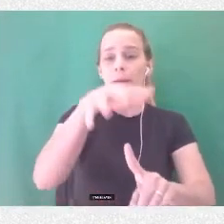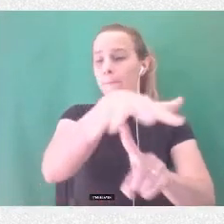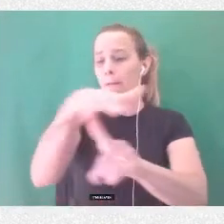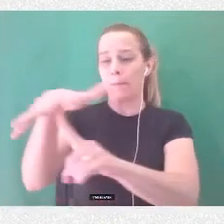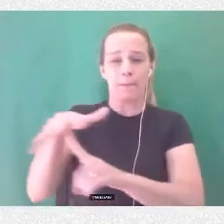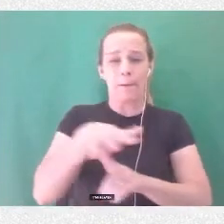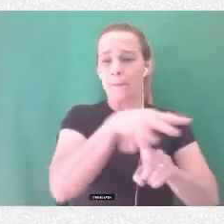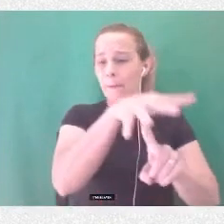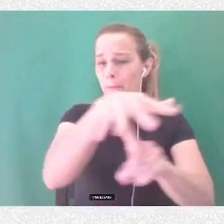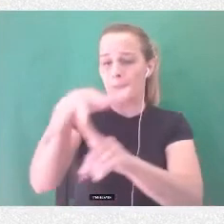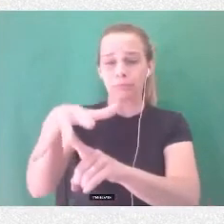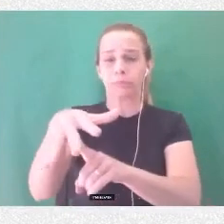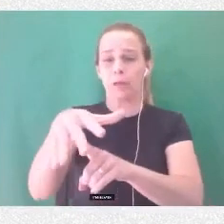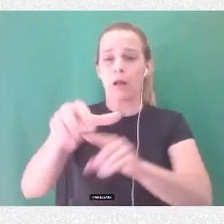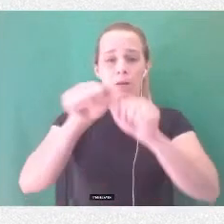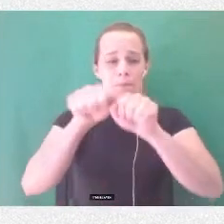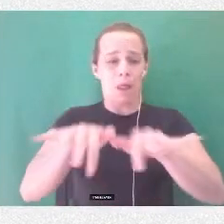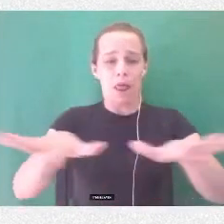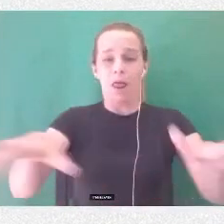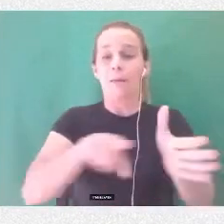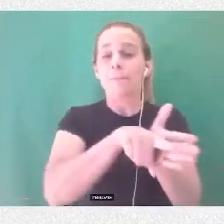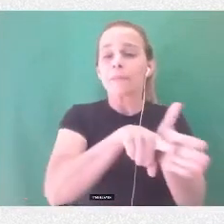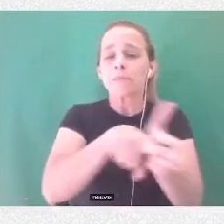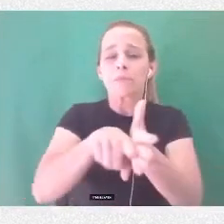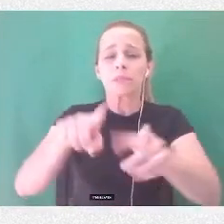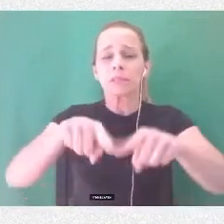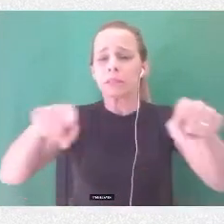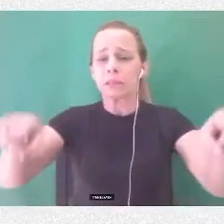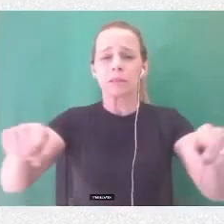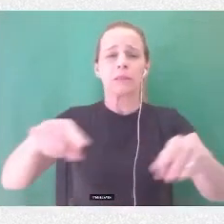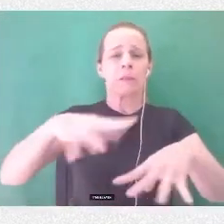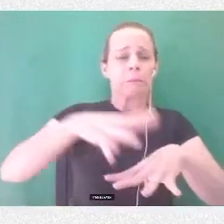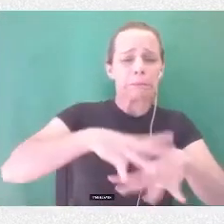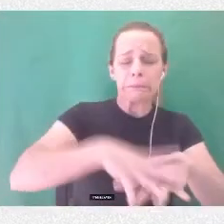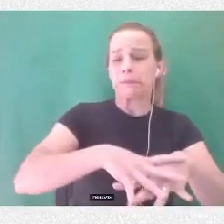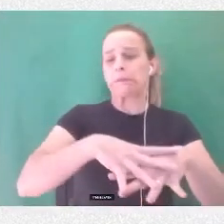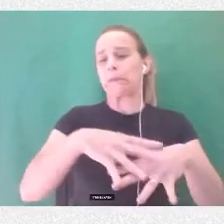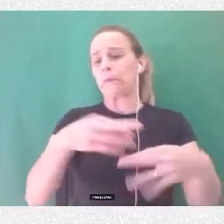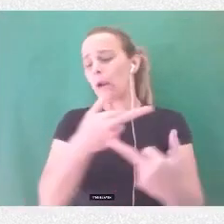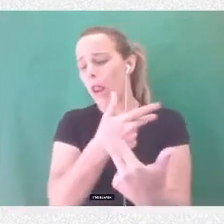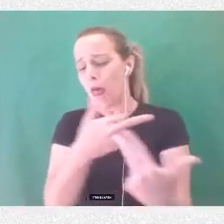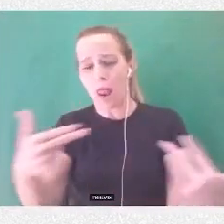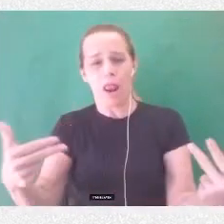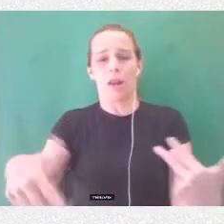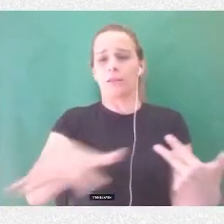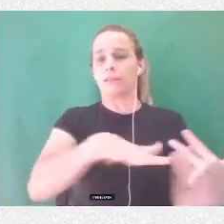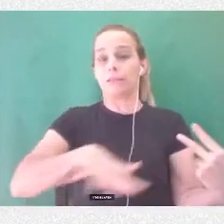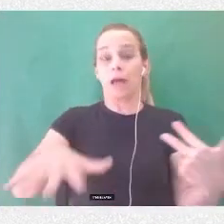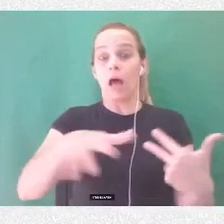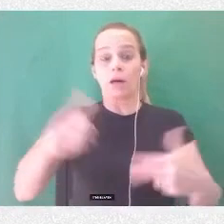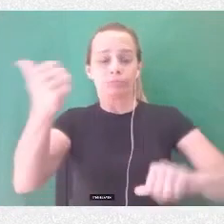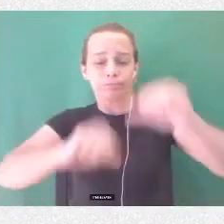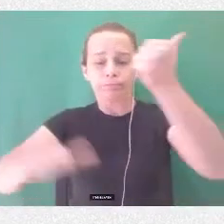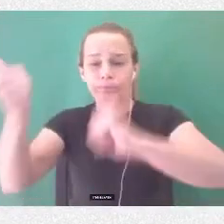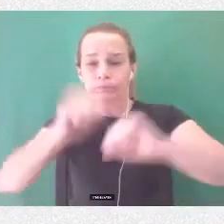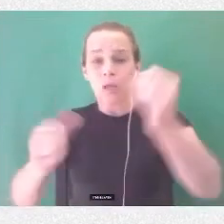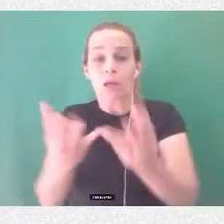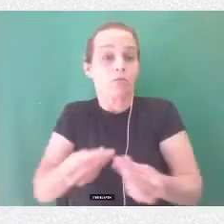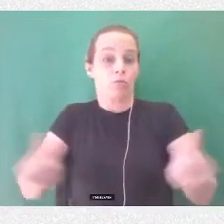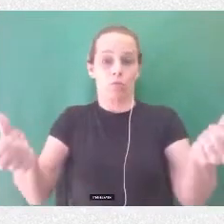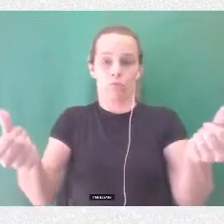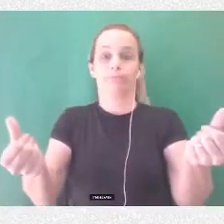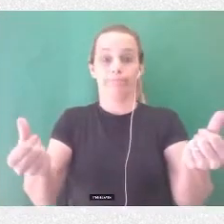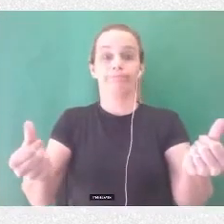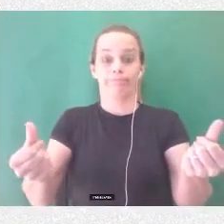shields, e todas as pesquisas científicas de projeção matemática, georreferenciamento e de análises qualitativas que, mais uma